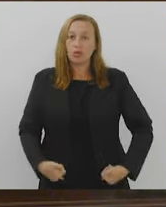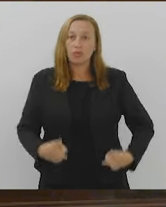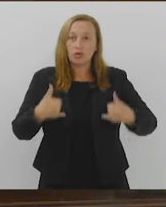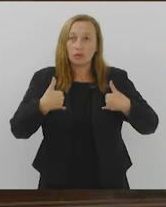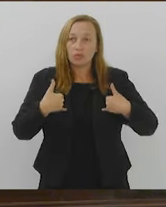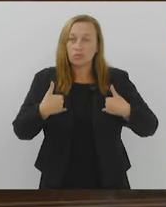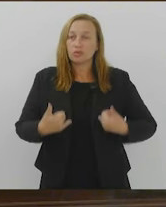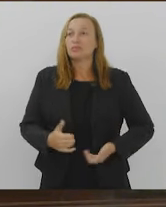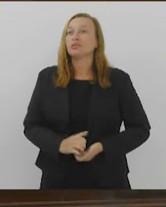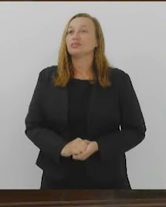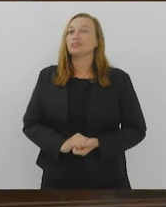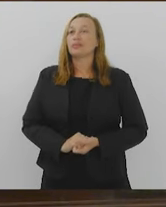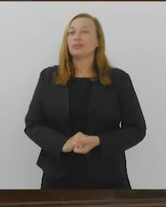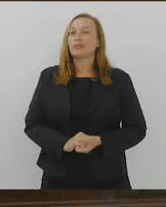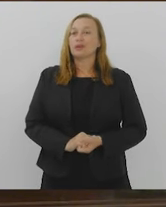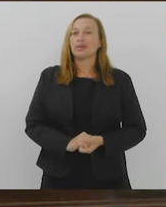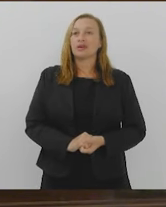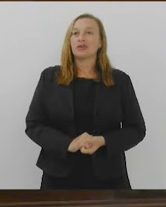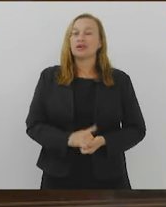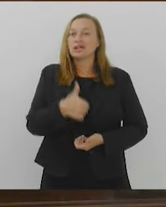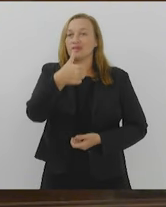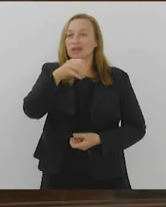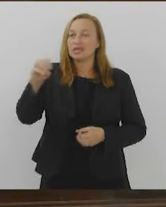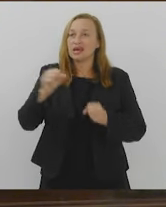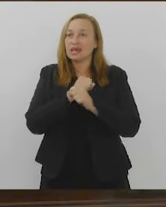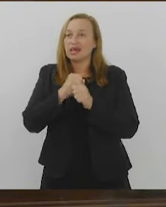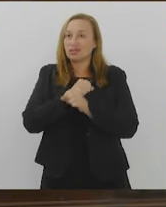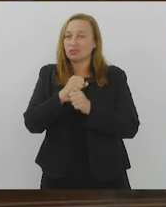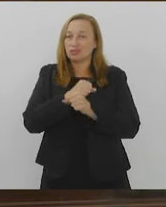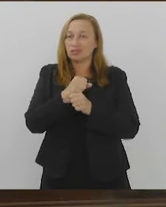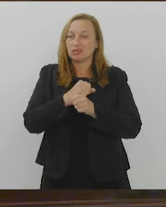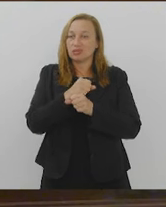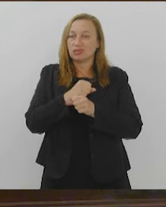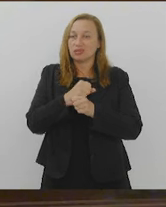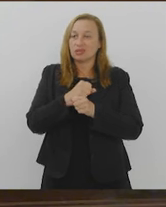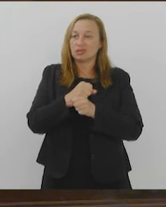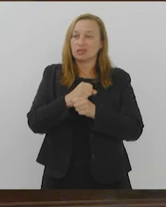comemorar os 100 anos da Assembleia de Deus.